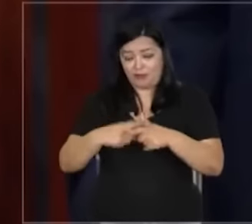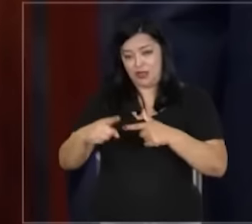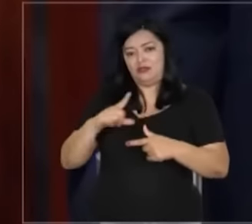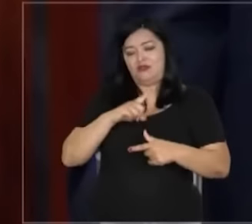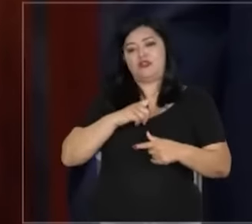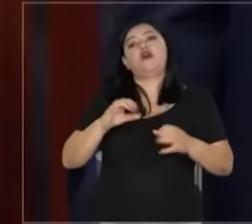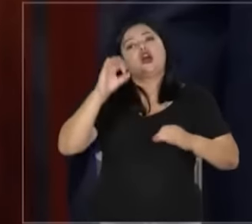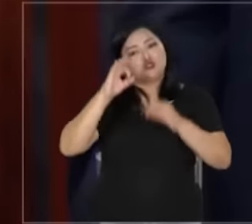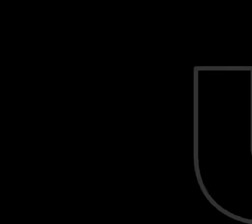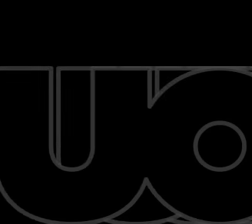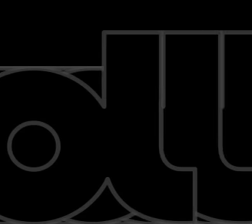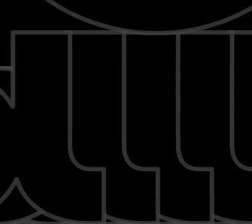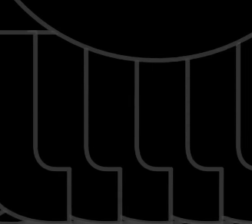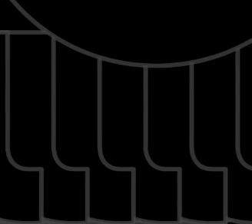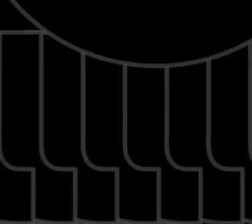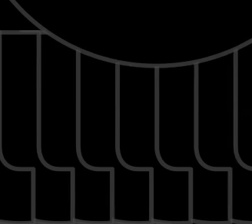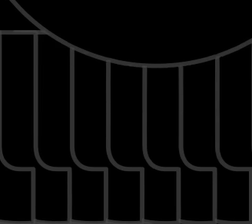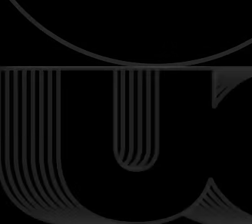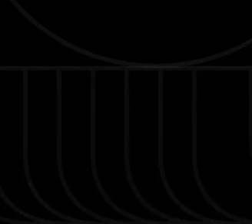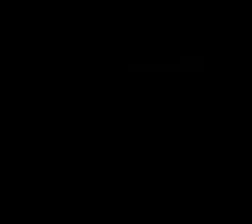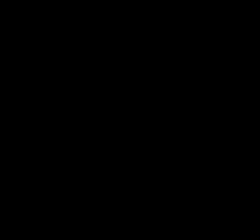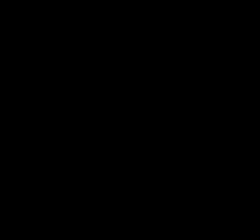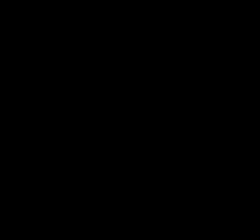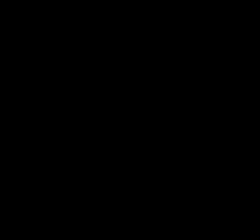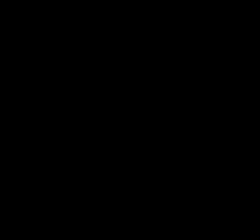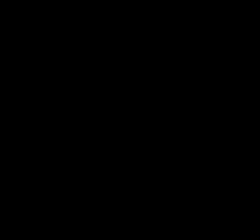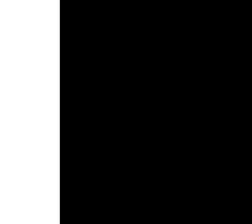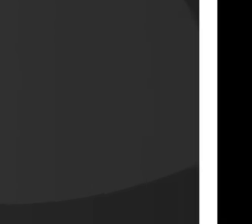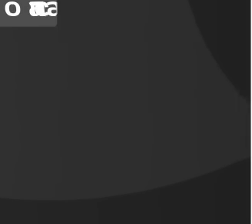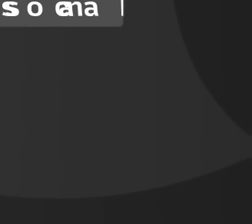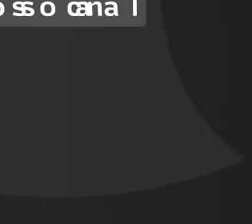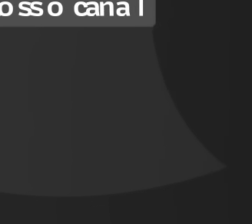que é uma justiça que funciona muito bem. Qual?